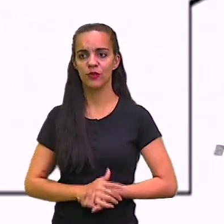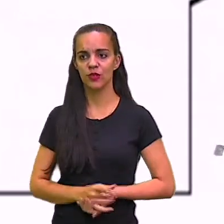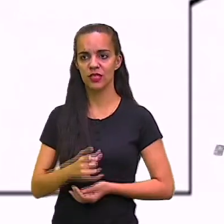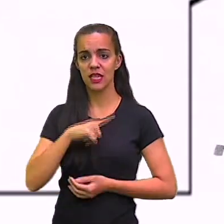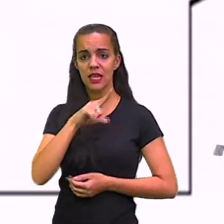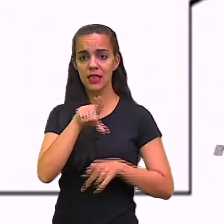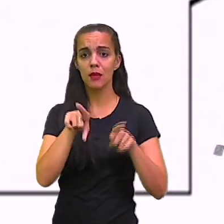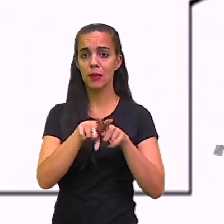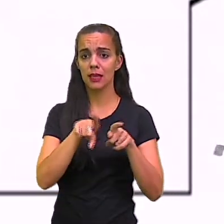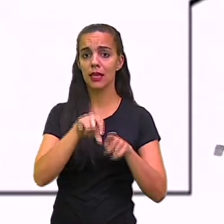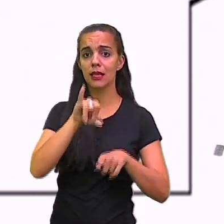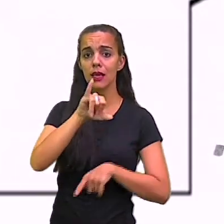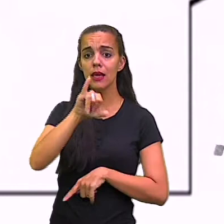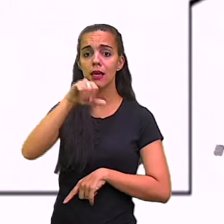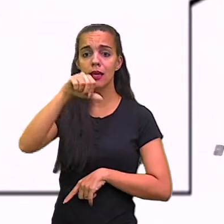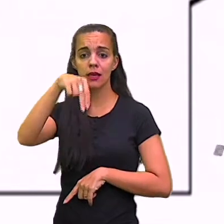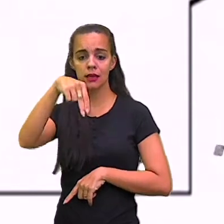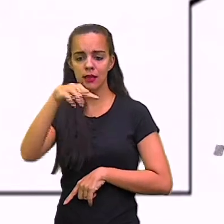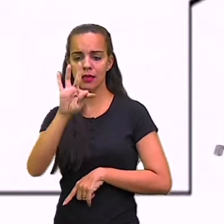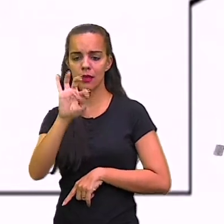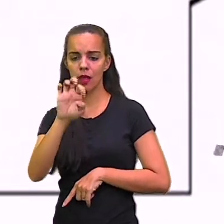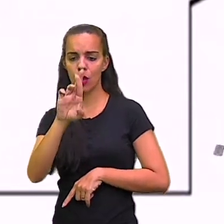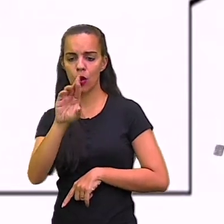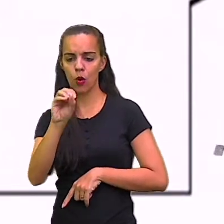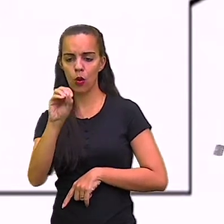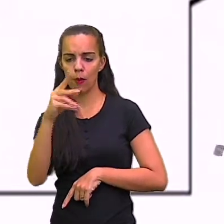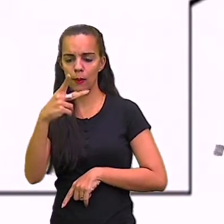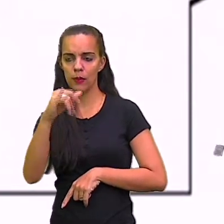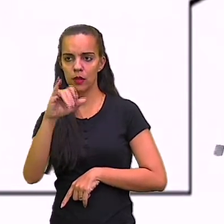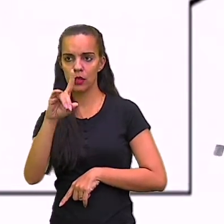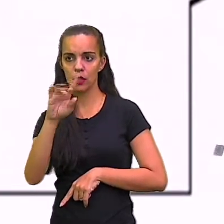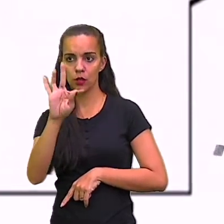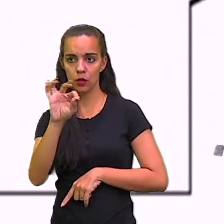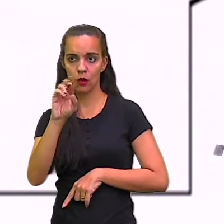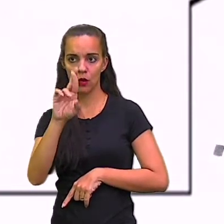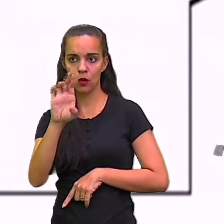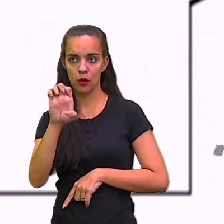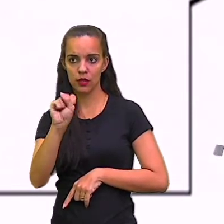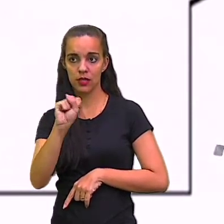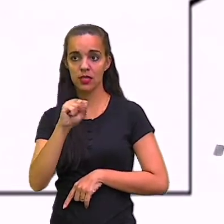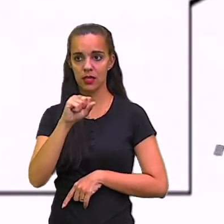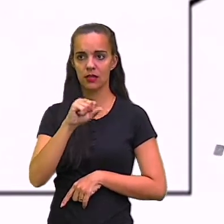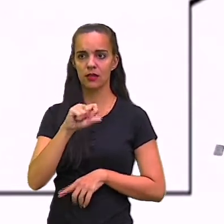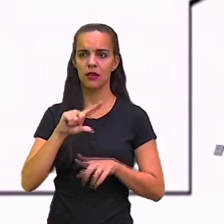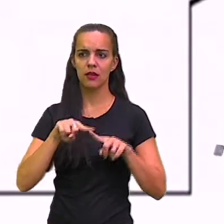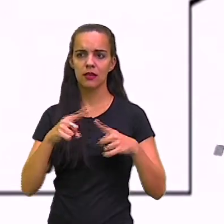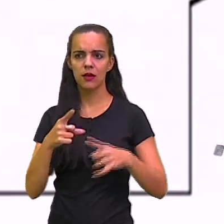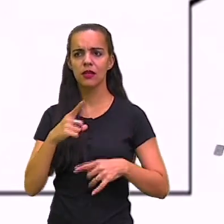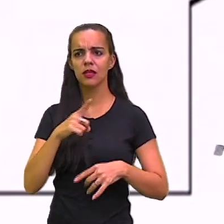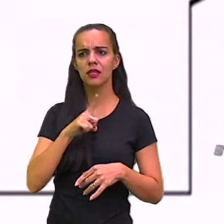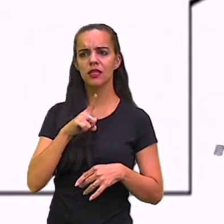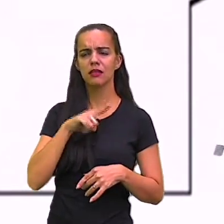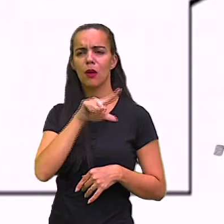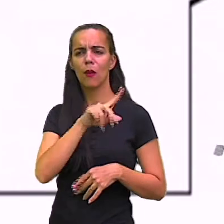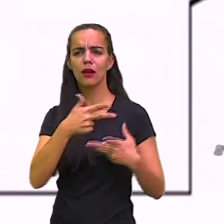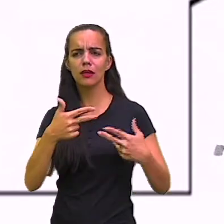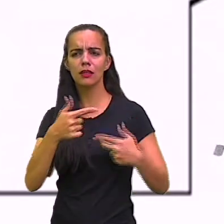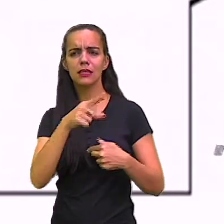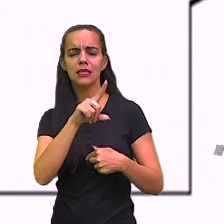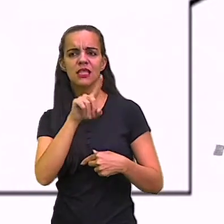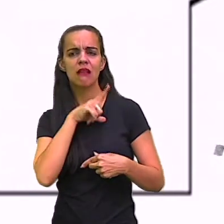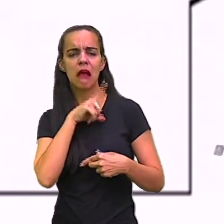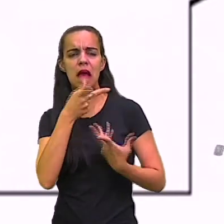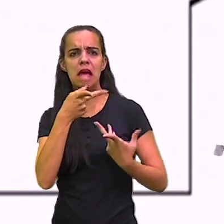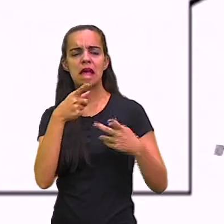interruptores nossa conta nome diferente né mas os interruptores sim são aqueles que são